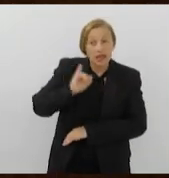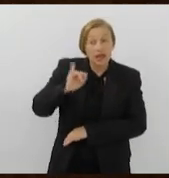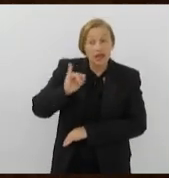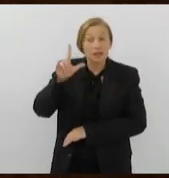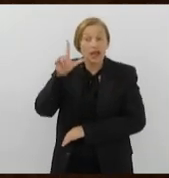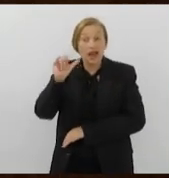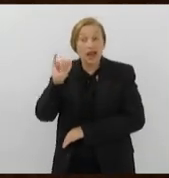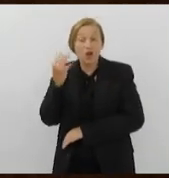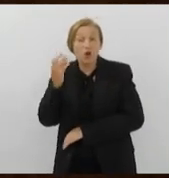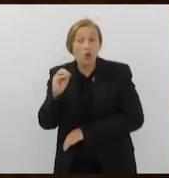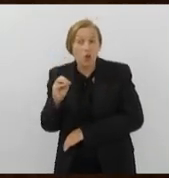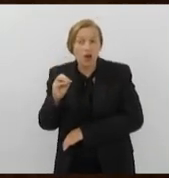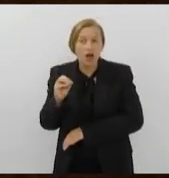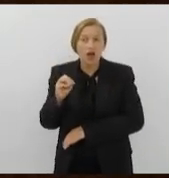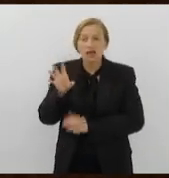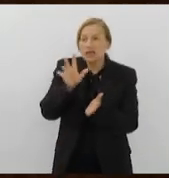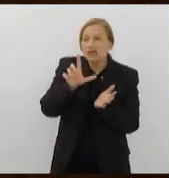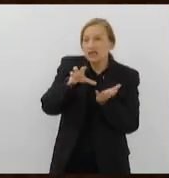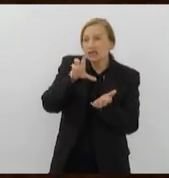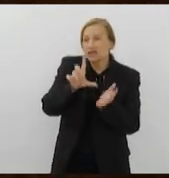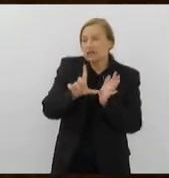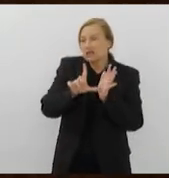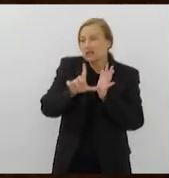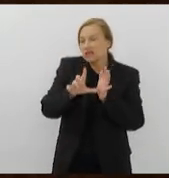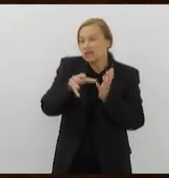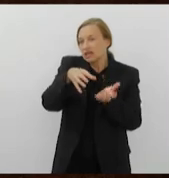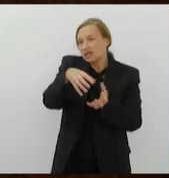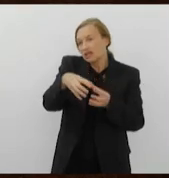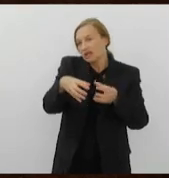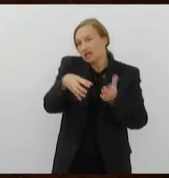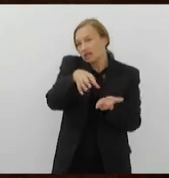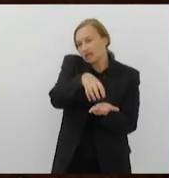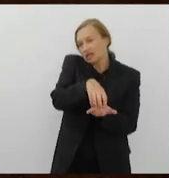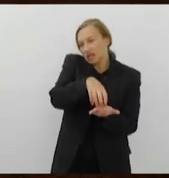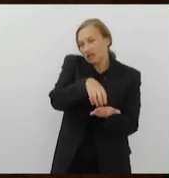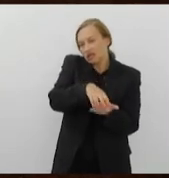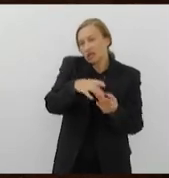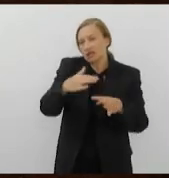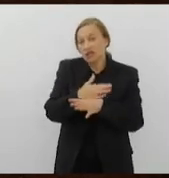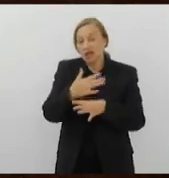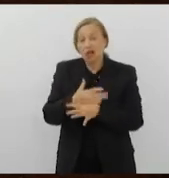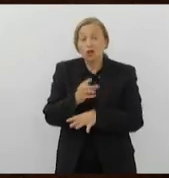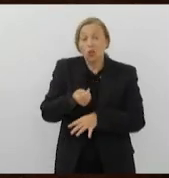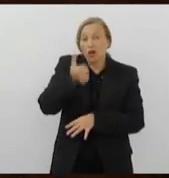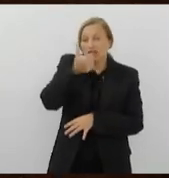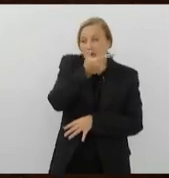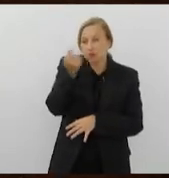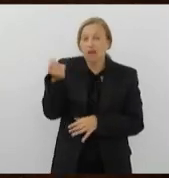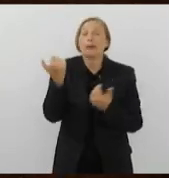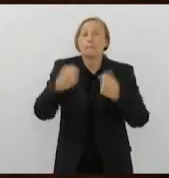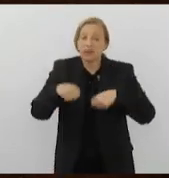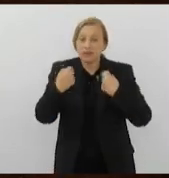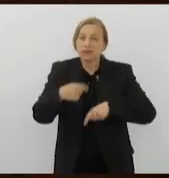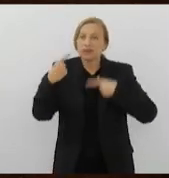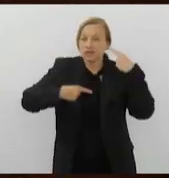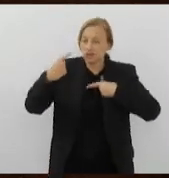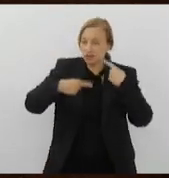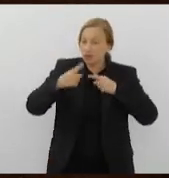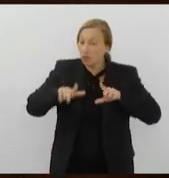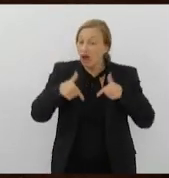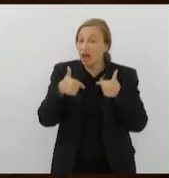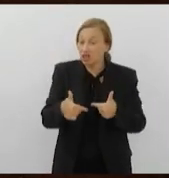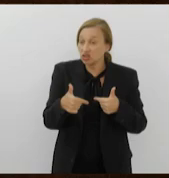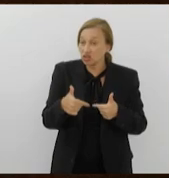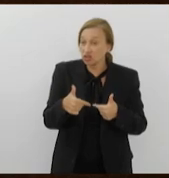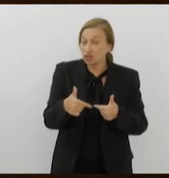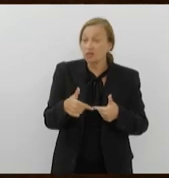Centro da Cidade, são quase 200. A gente precisa que essa discussão seja levada a cabo